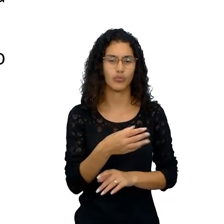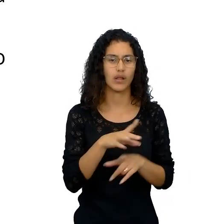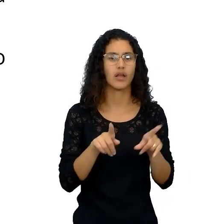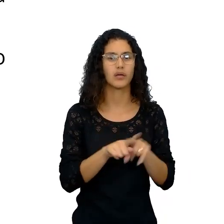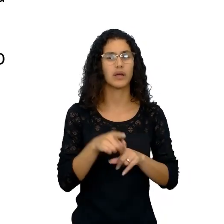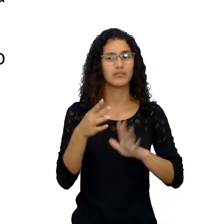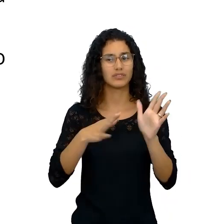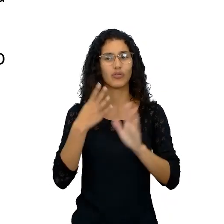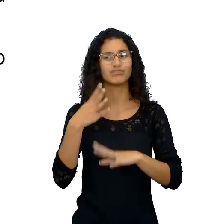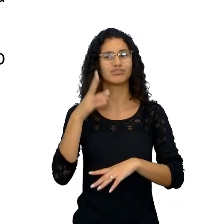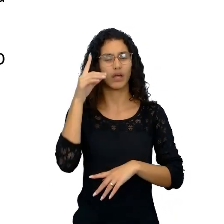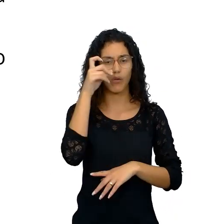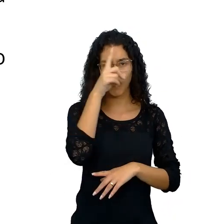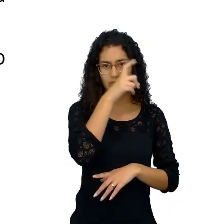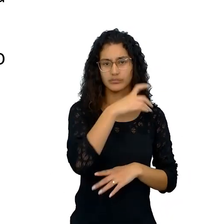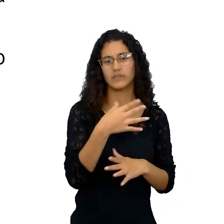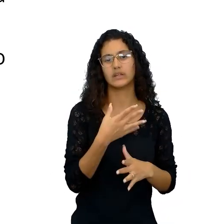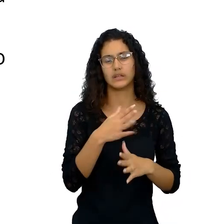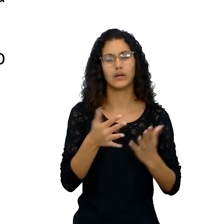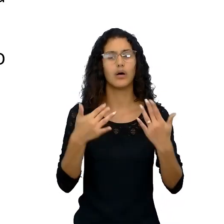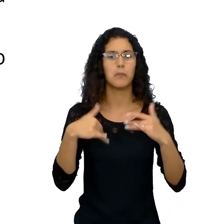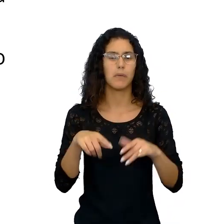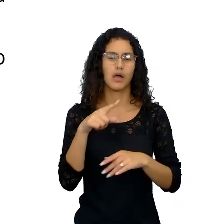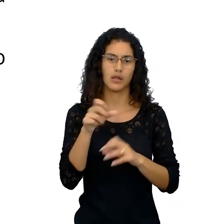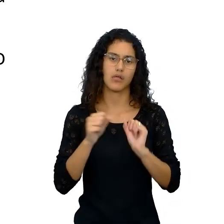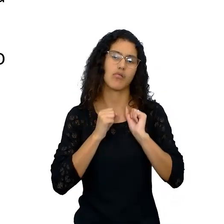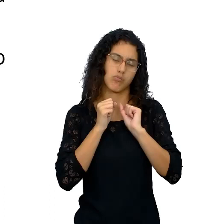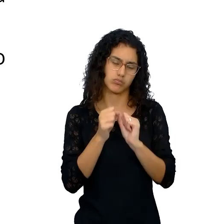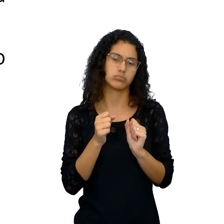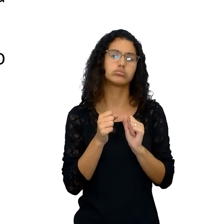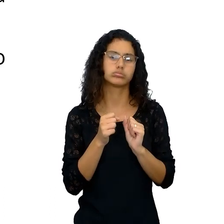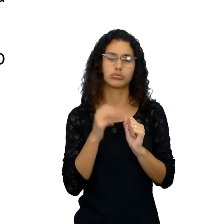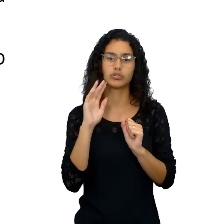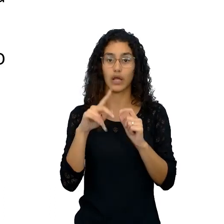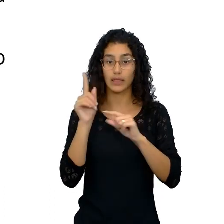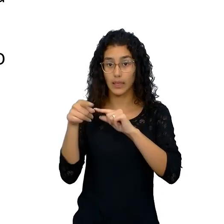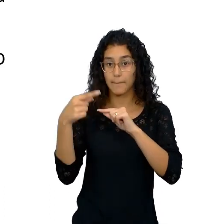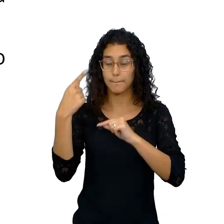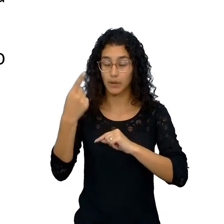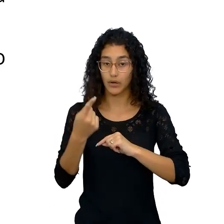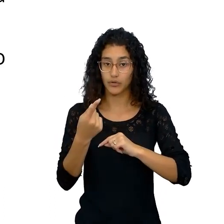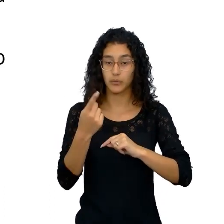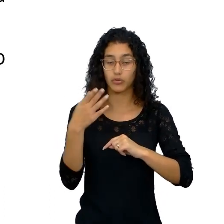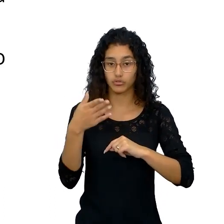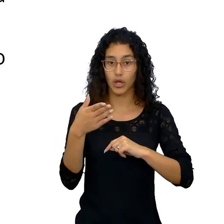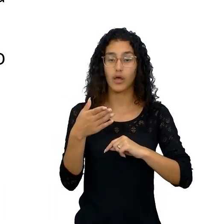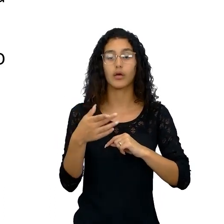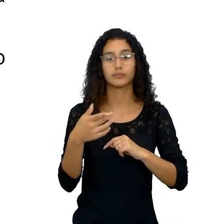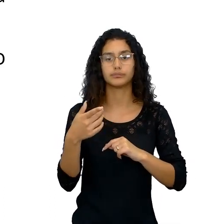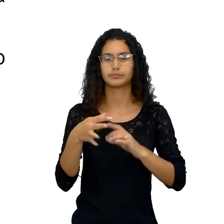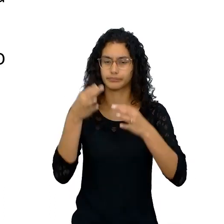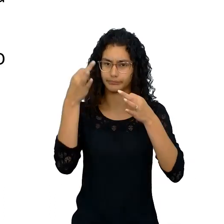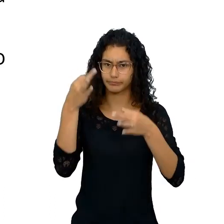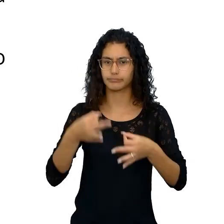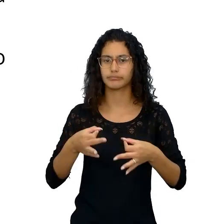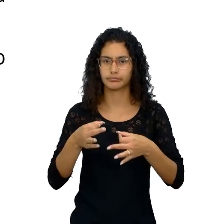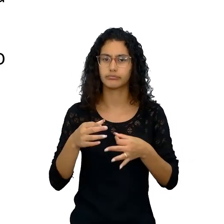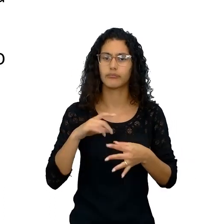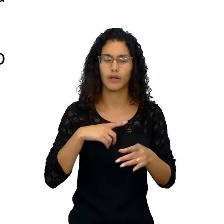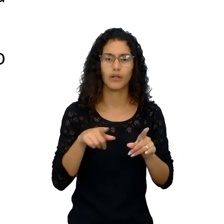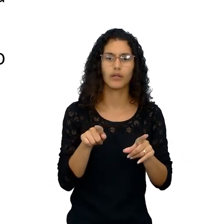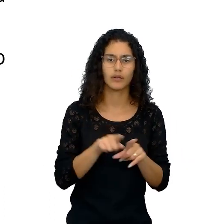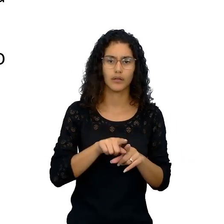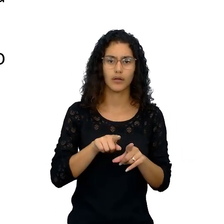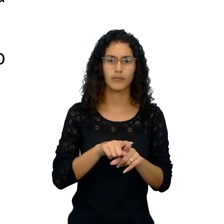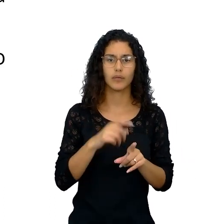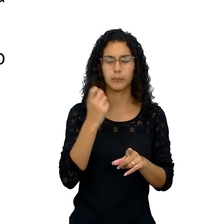aí, discussão sobre eixo formativo, mas vocês vão, na próxima já de ano e série, com certeza já vão